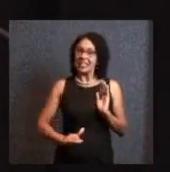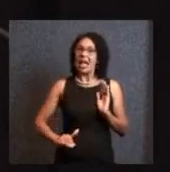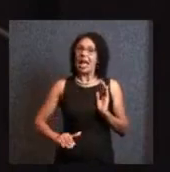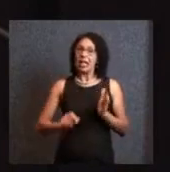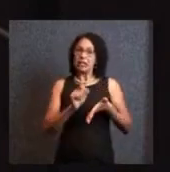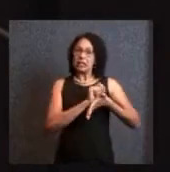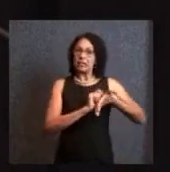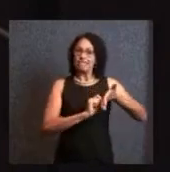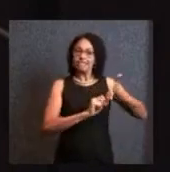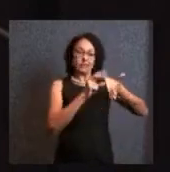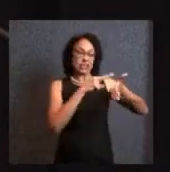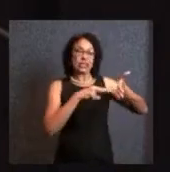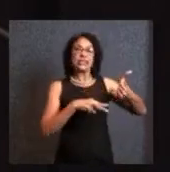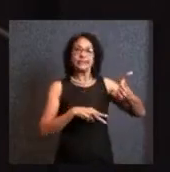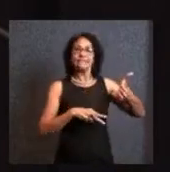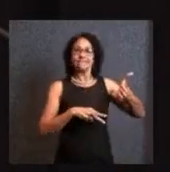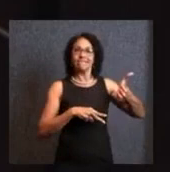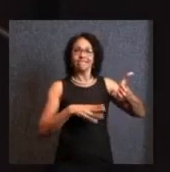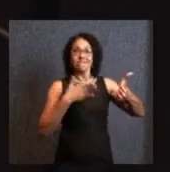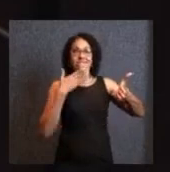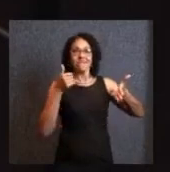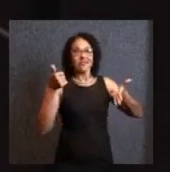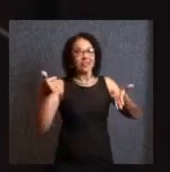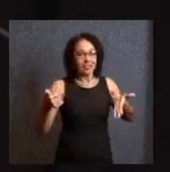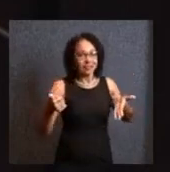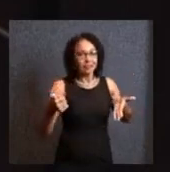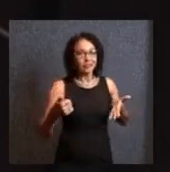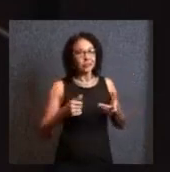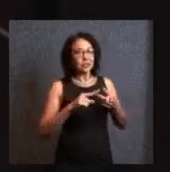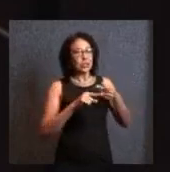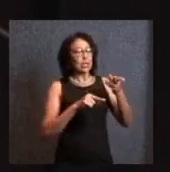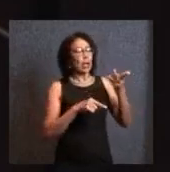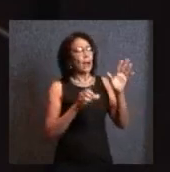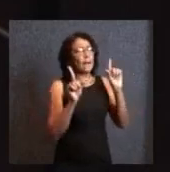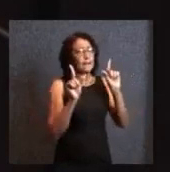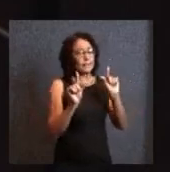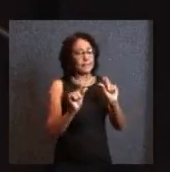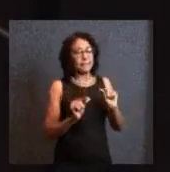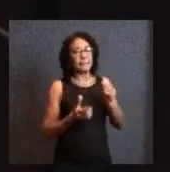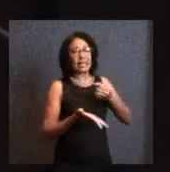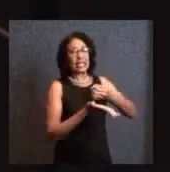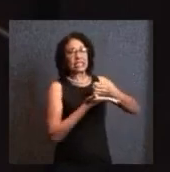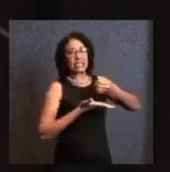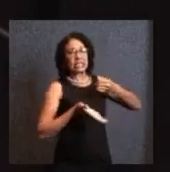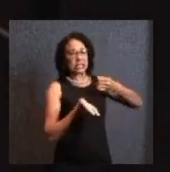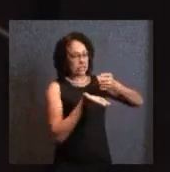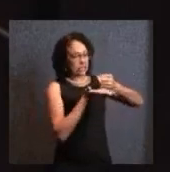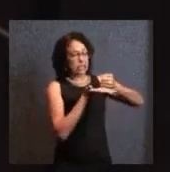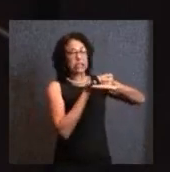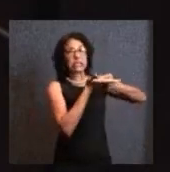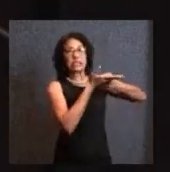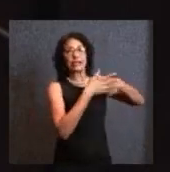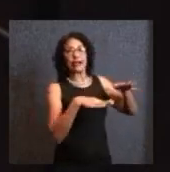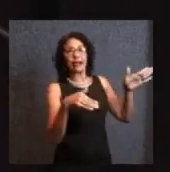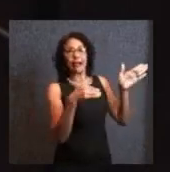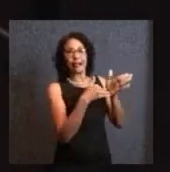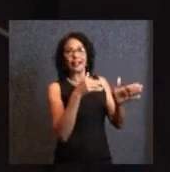prioritariamente e as habilidades e competências mínimas para cada seriano até o quinto